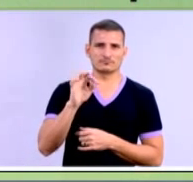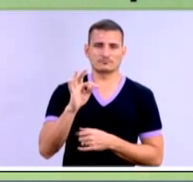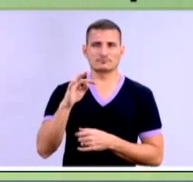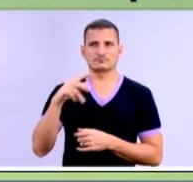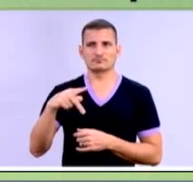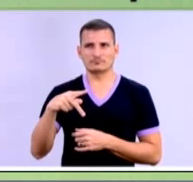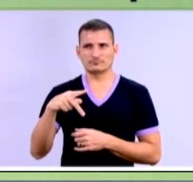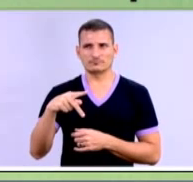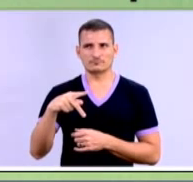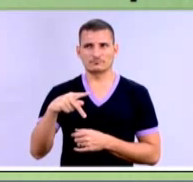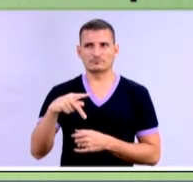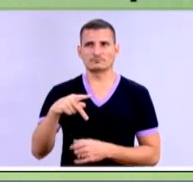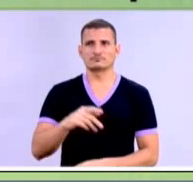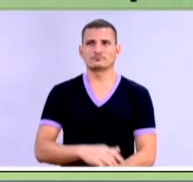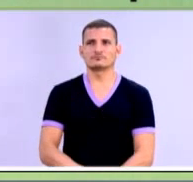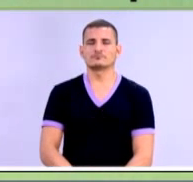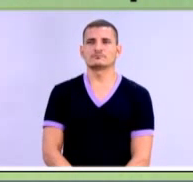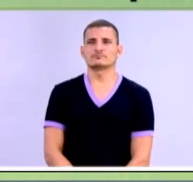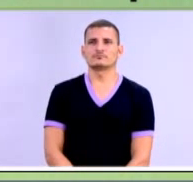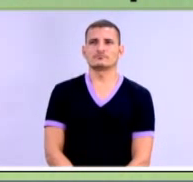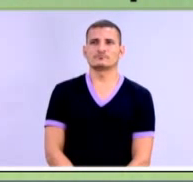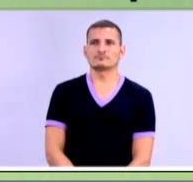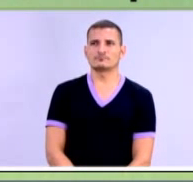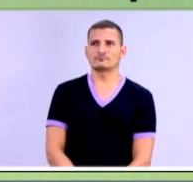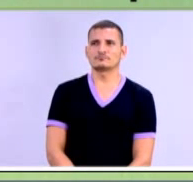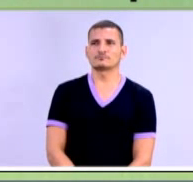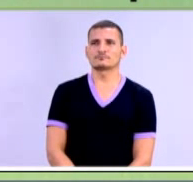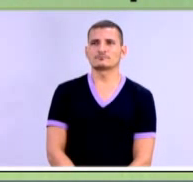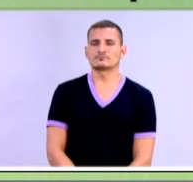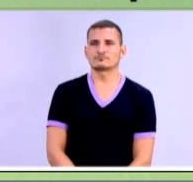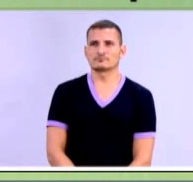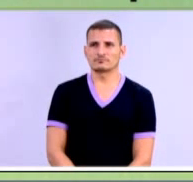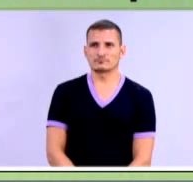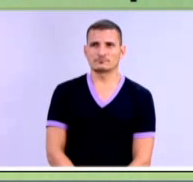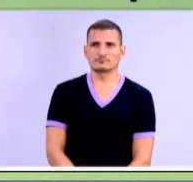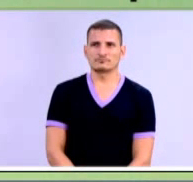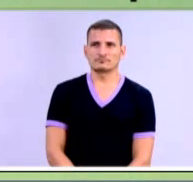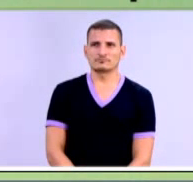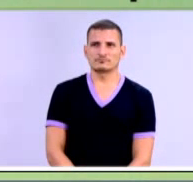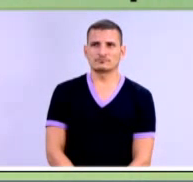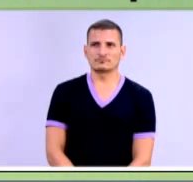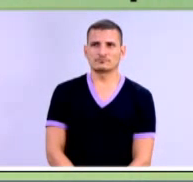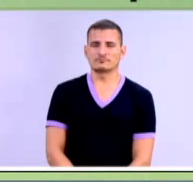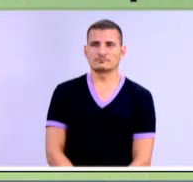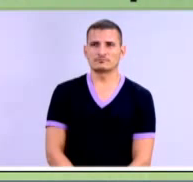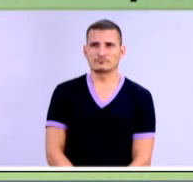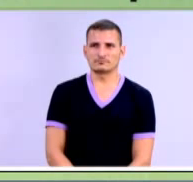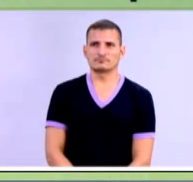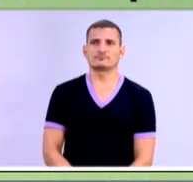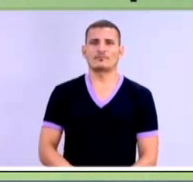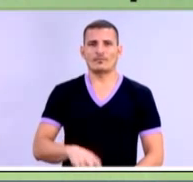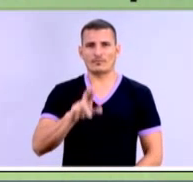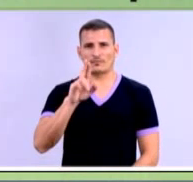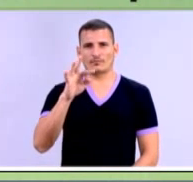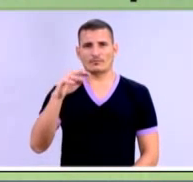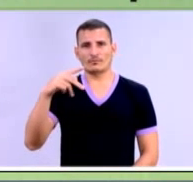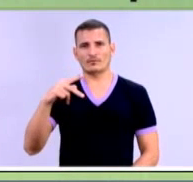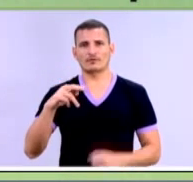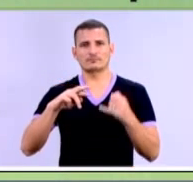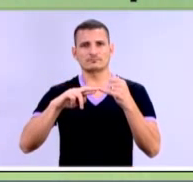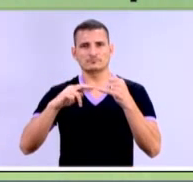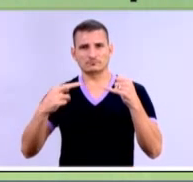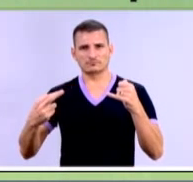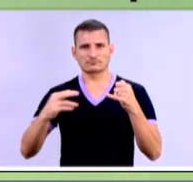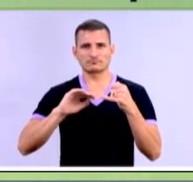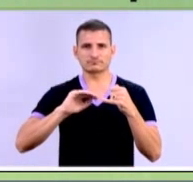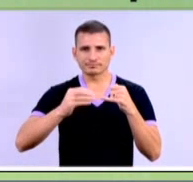Twisted Pair, que é par trançado não blindado, e STP de Shielded, ou seja, Twisted Pair, ou seja,